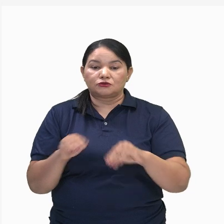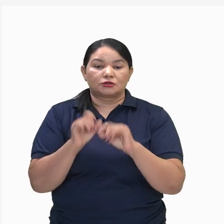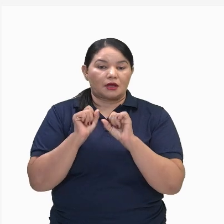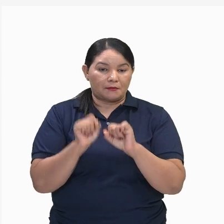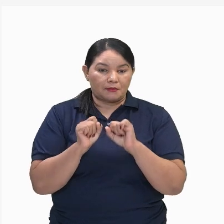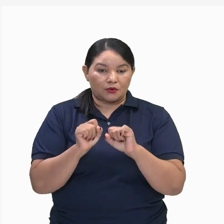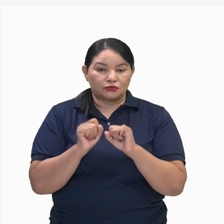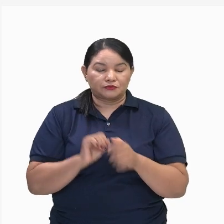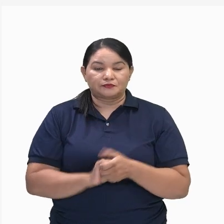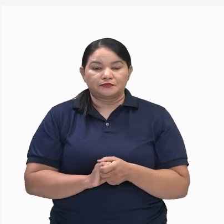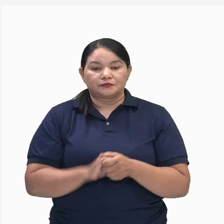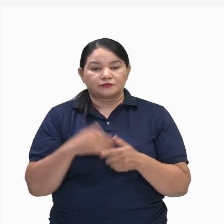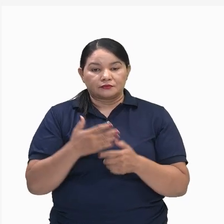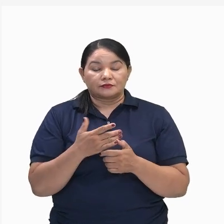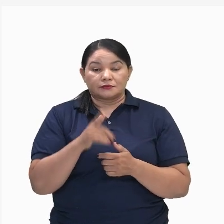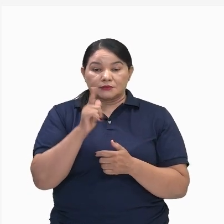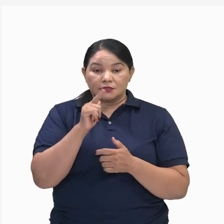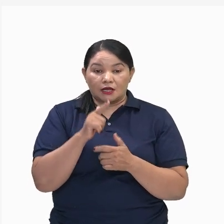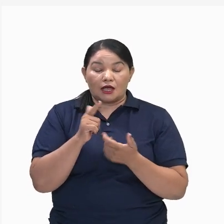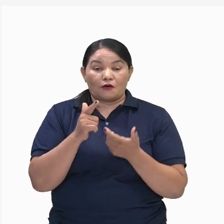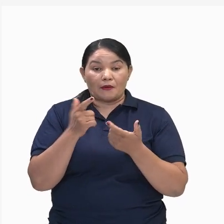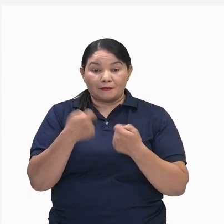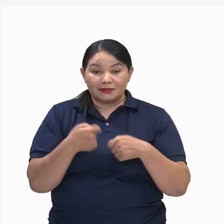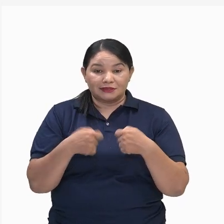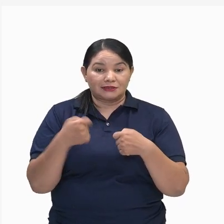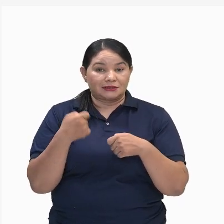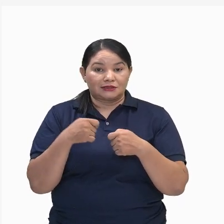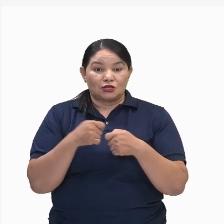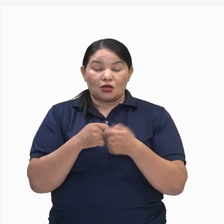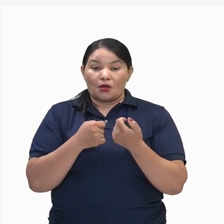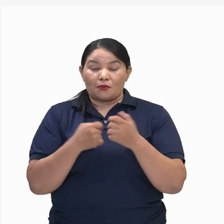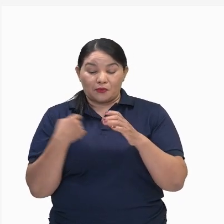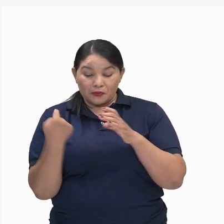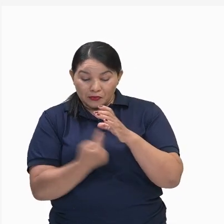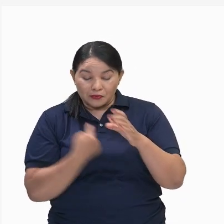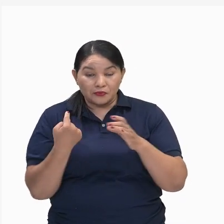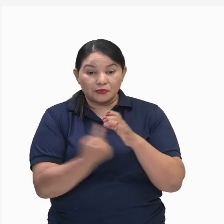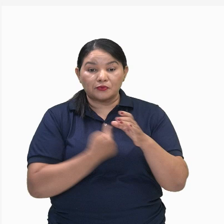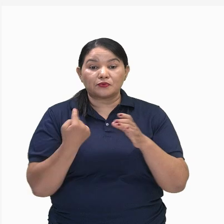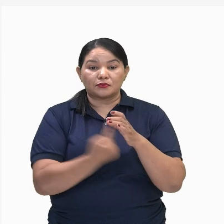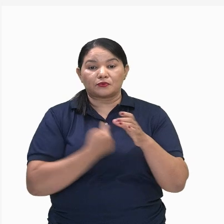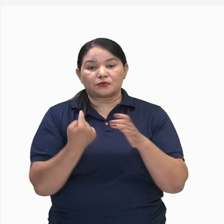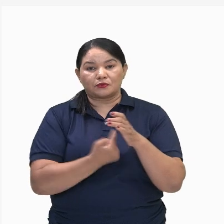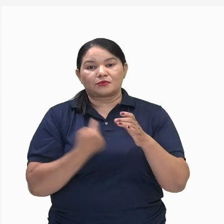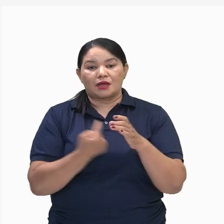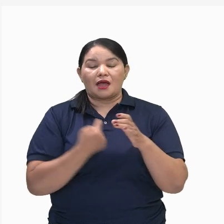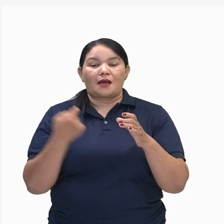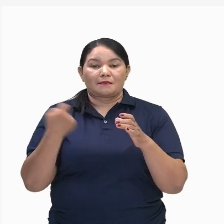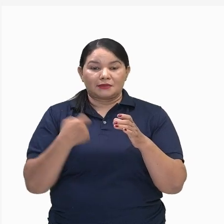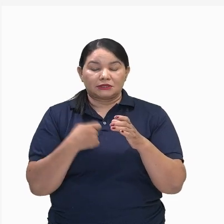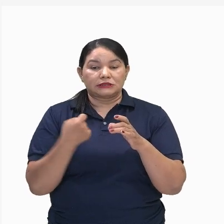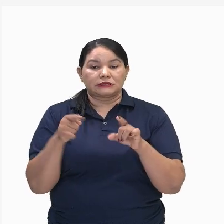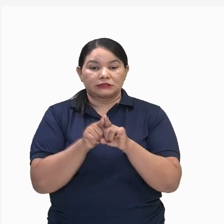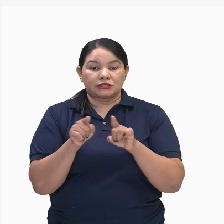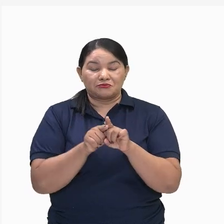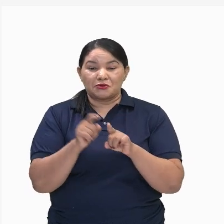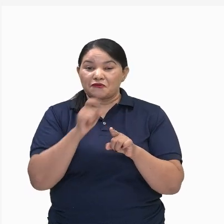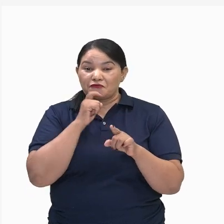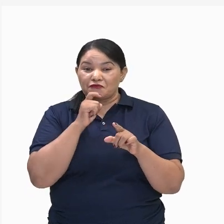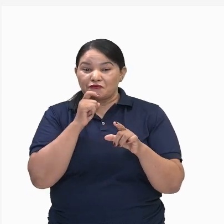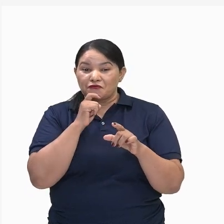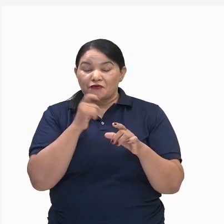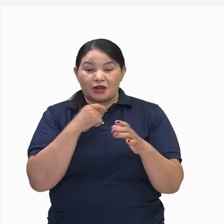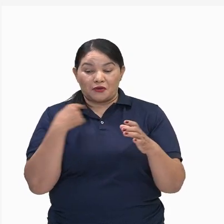de água para produzir o vapor necessário para girar as pás das turbinas e também para refrigerar as turbinas, né,